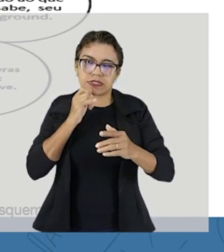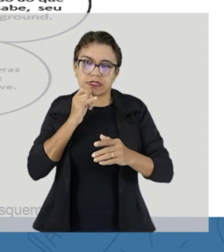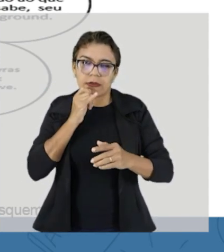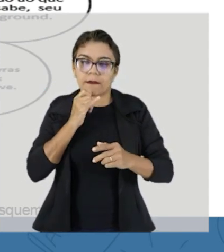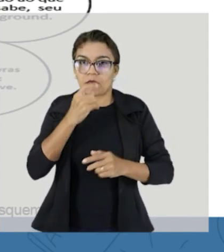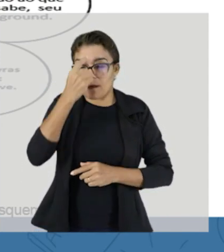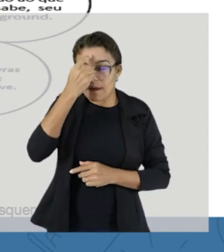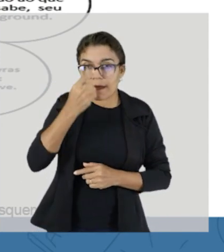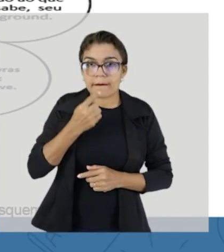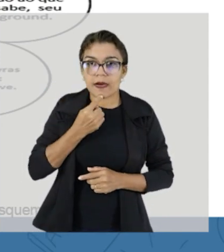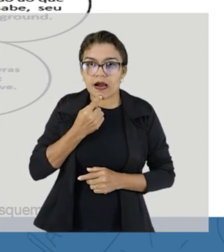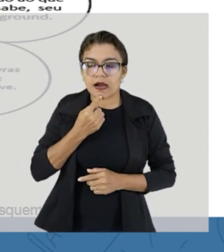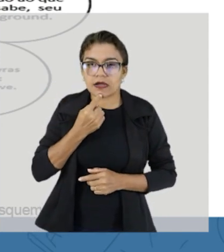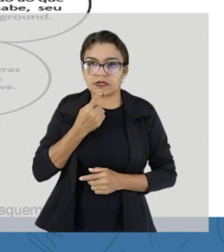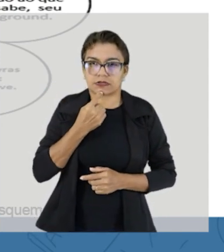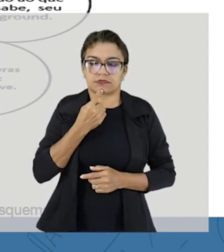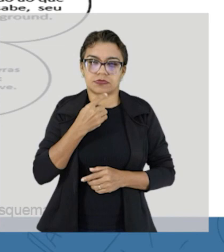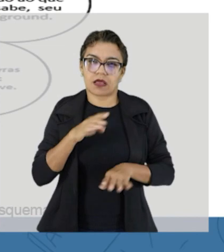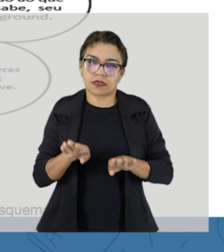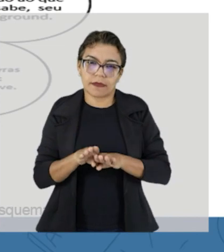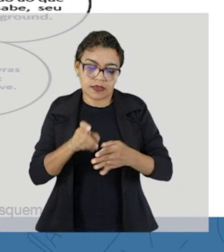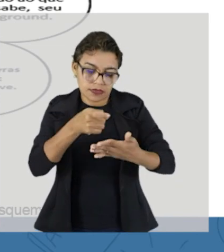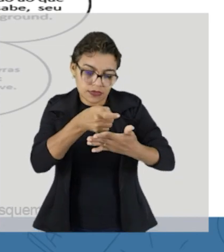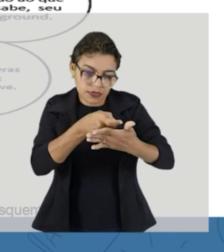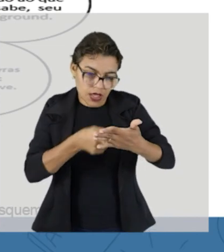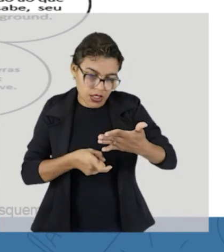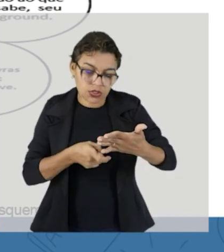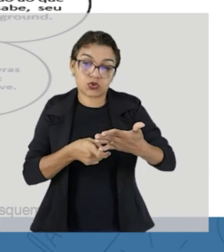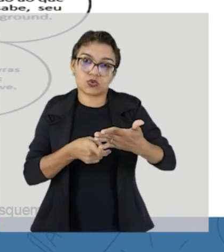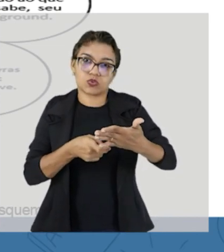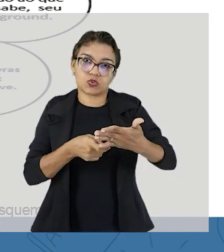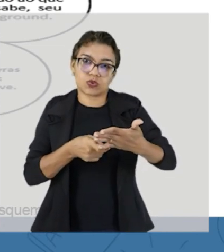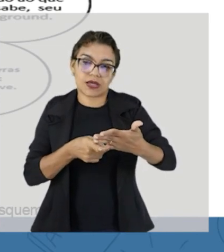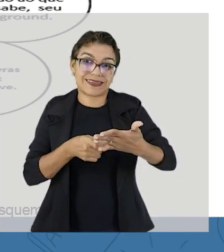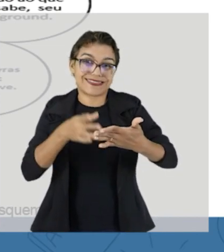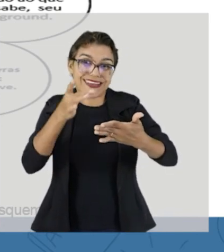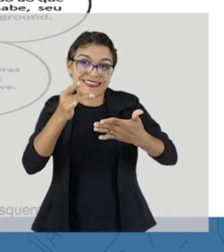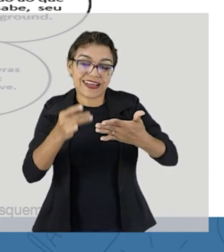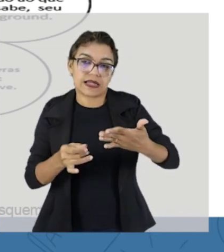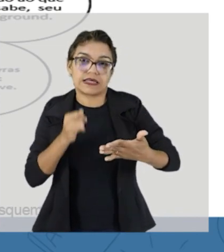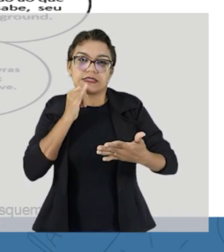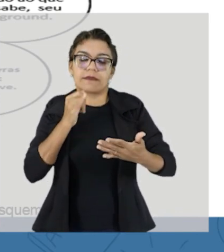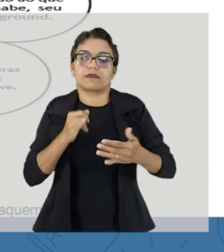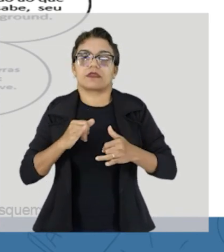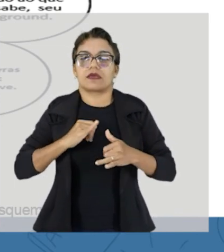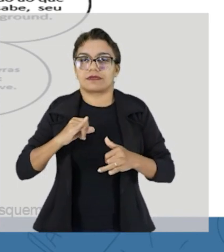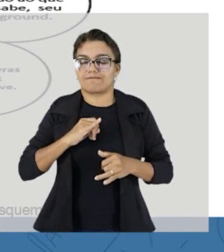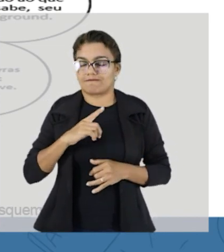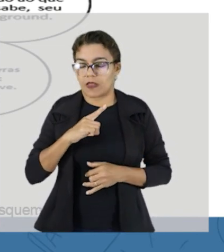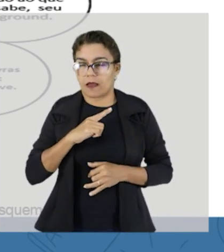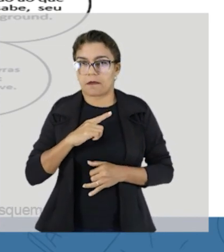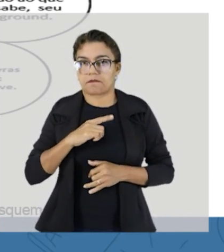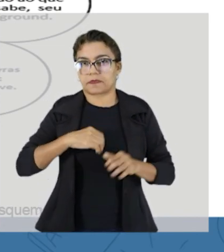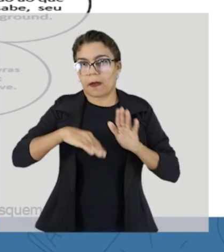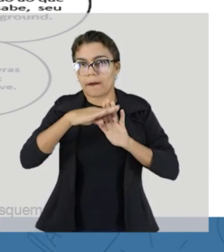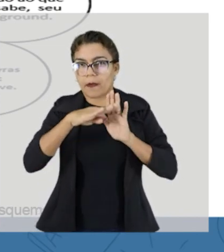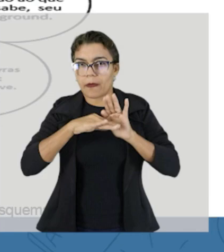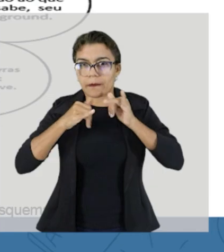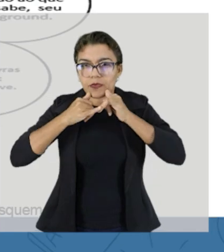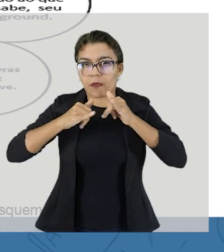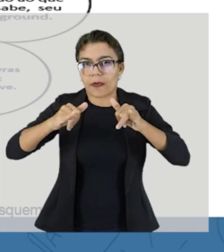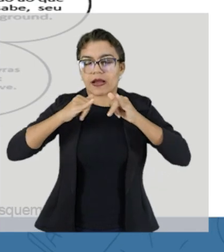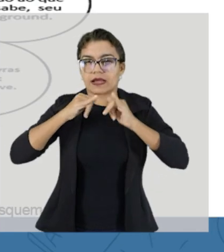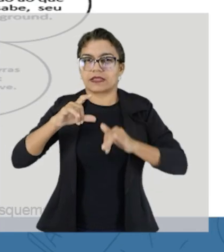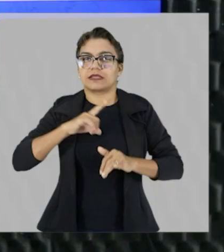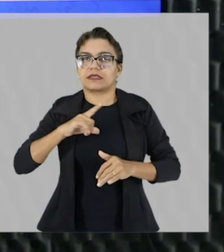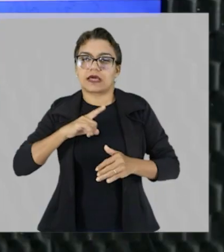detalhes ao redor dos textos, tá? Tem propagandas, por exemplo, que ela vem com destaques embaixo, na lateral